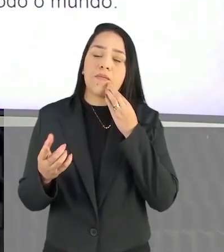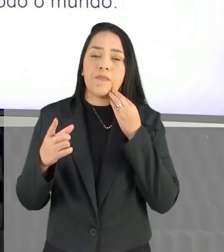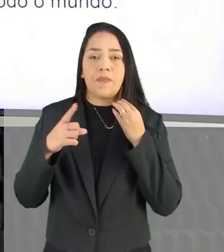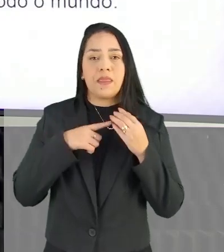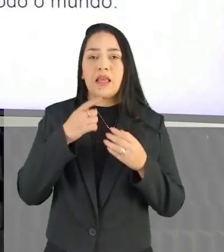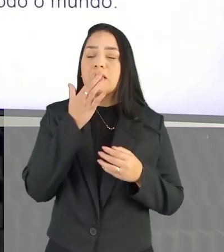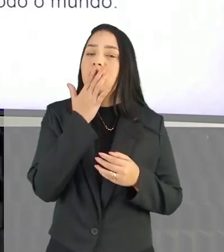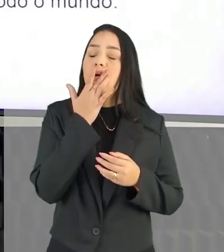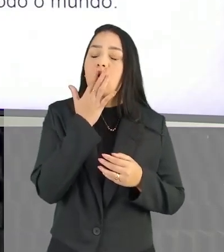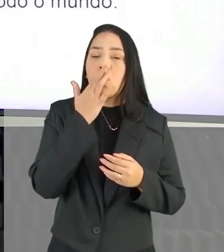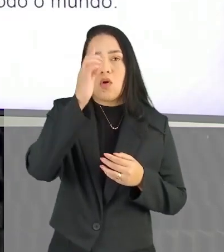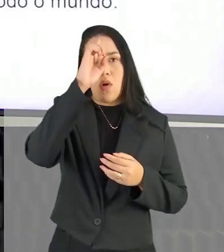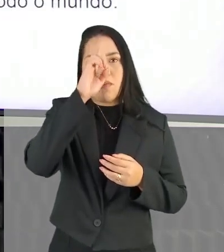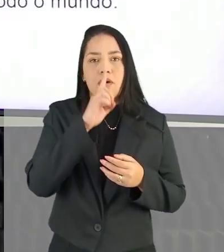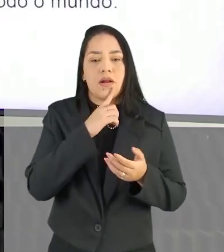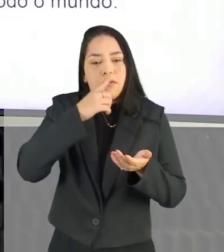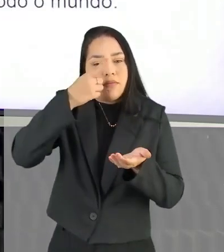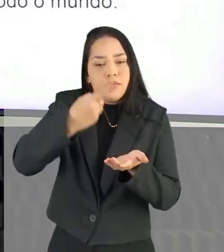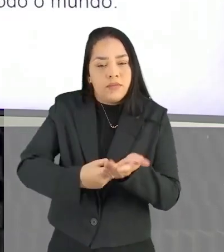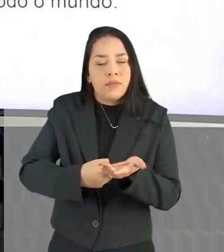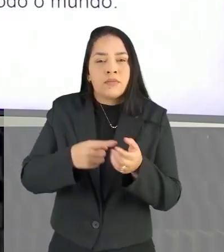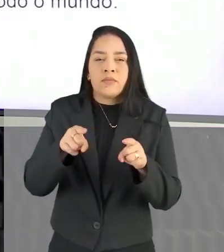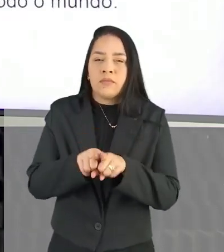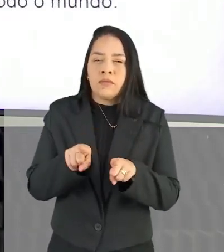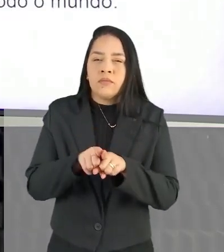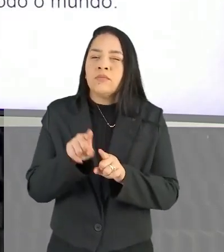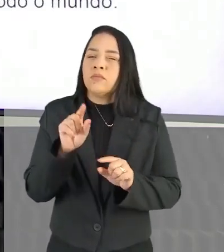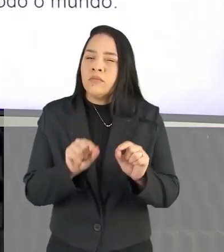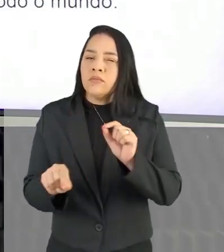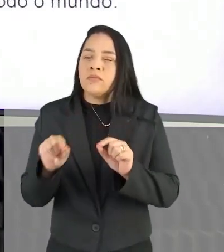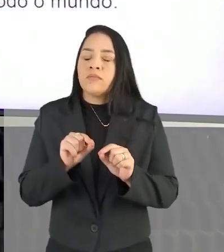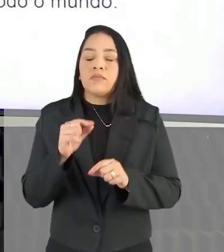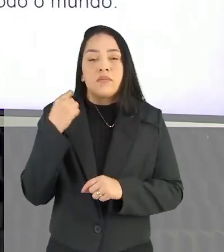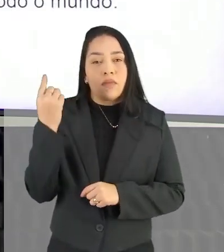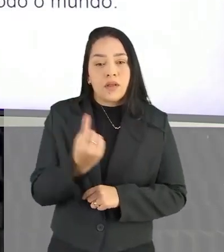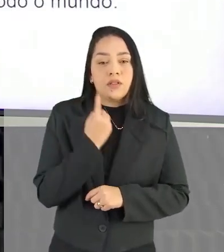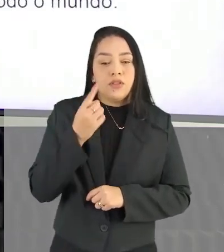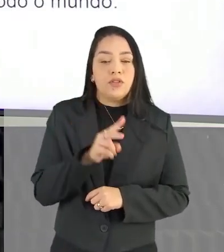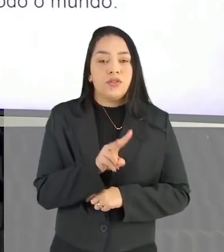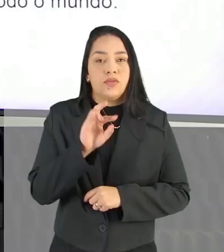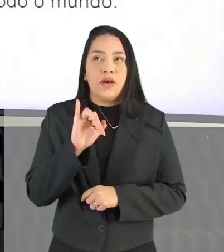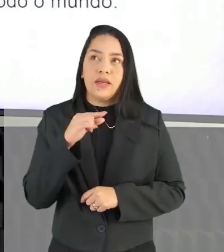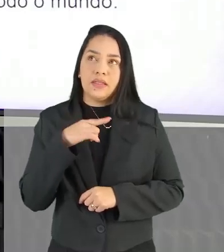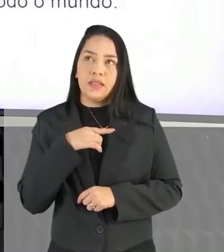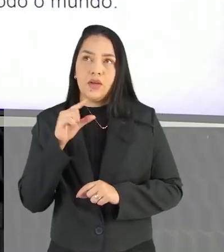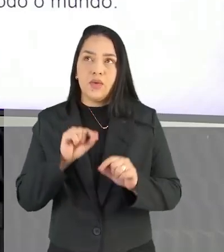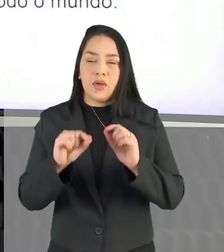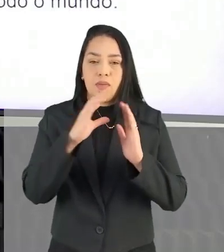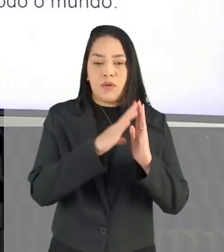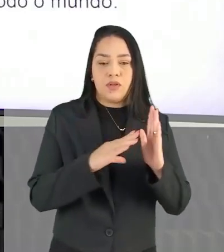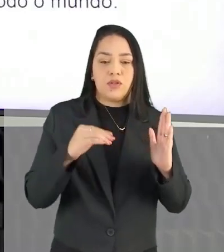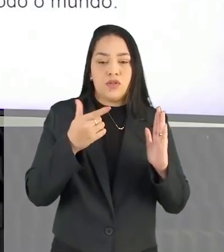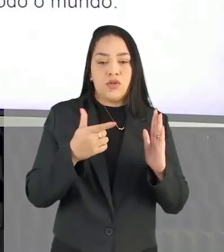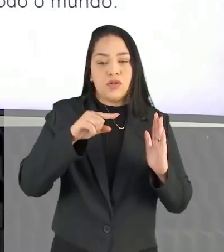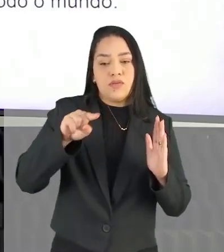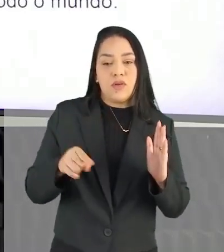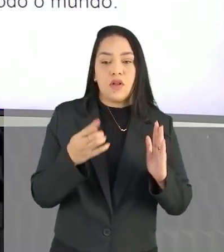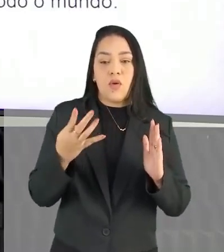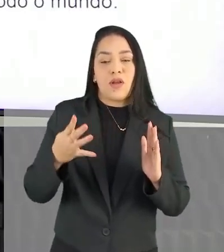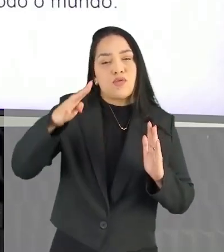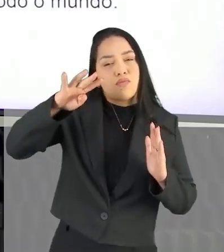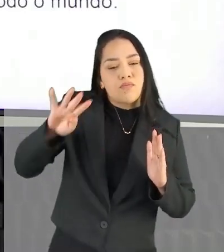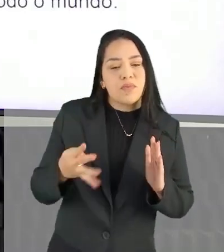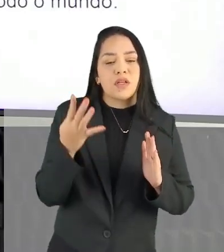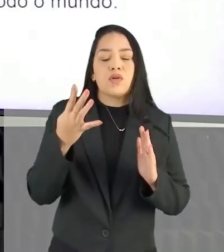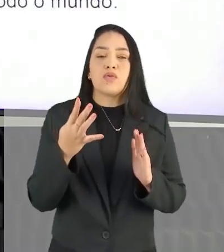dessa cor amarela ser convencionada e essa estimativa de que a gente vai ter, em média, né, uma projeção de 2,4